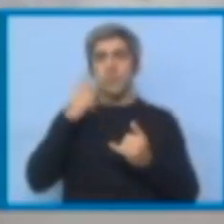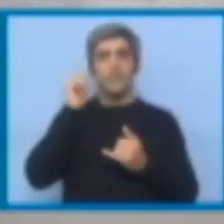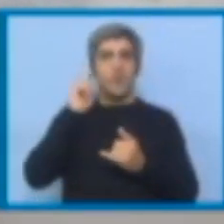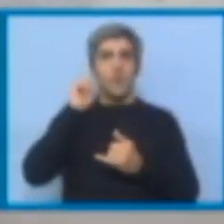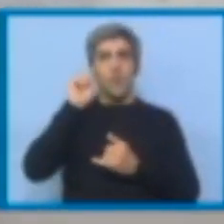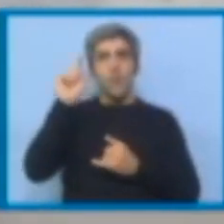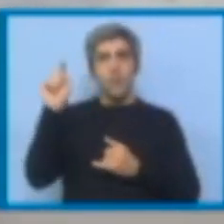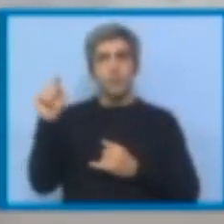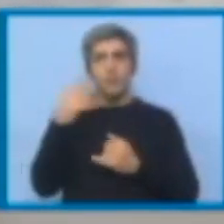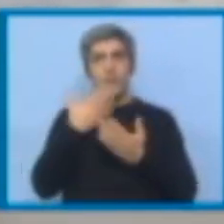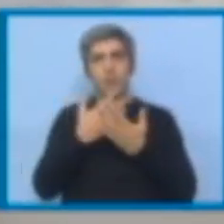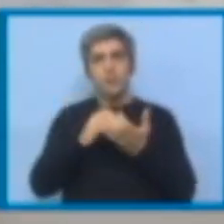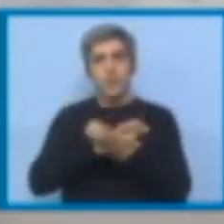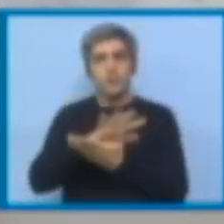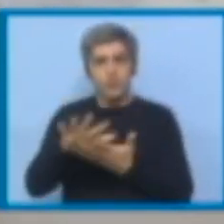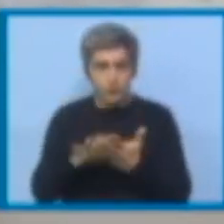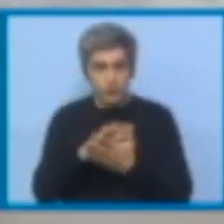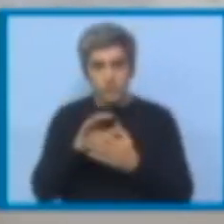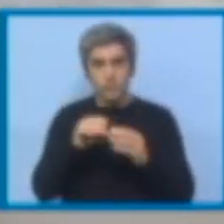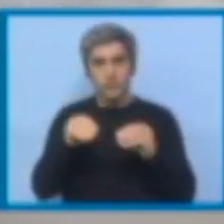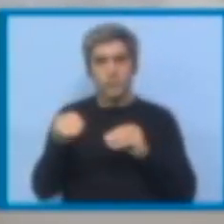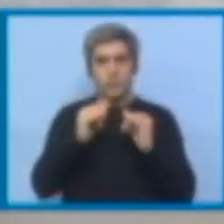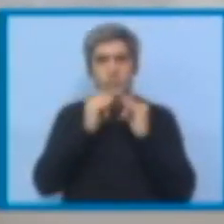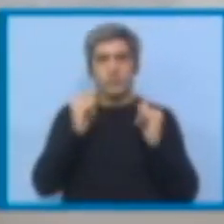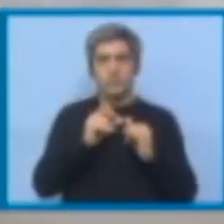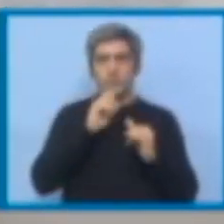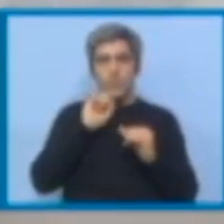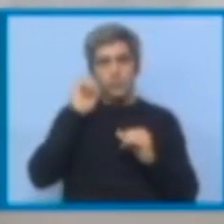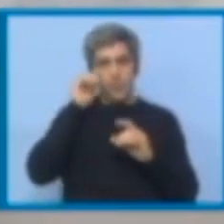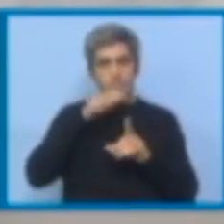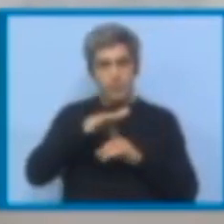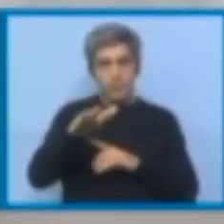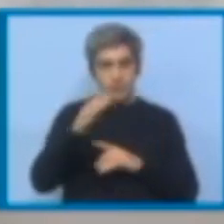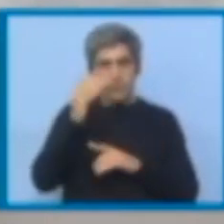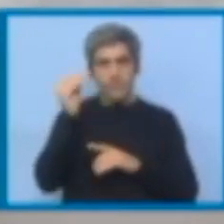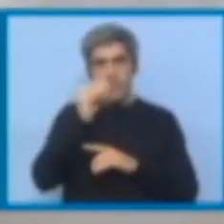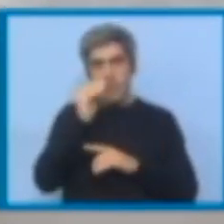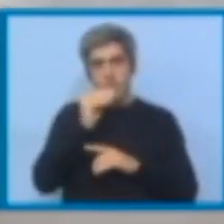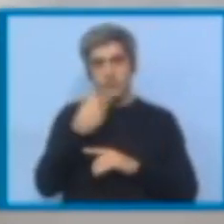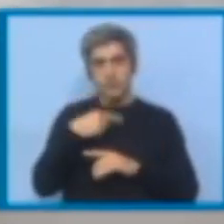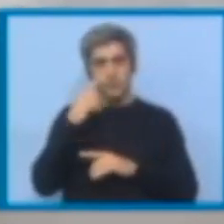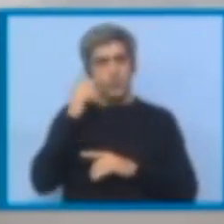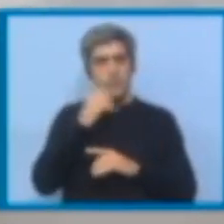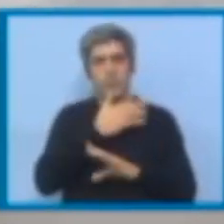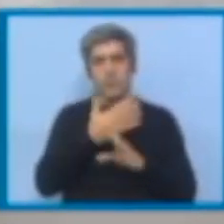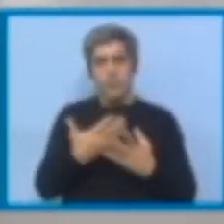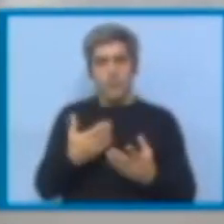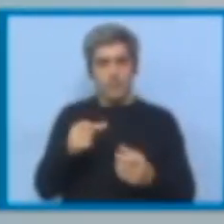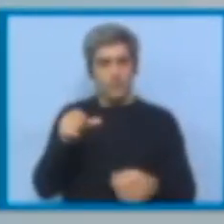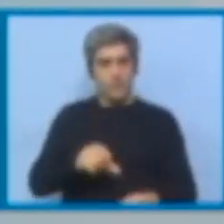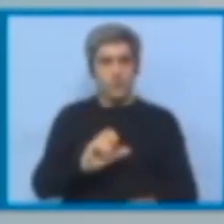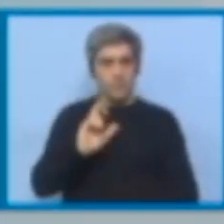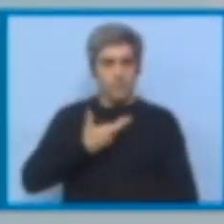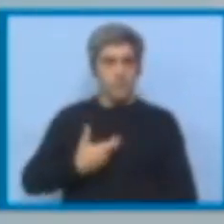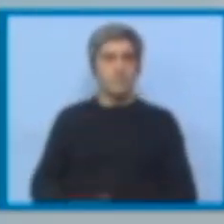valores se levantem e que baralhem o xadrez internacional de uma maneira tão falsa como nunca se viu como agora. Há pouco